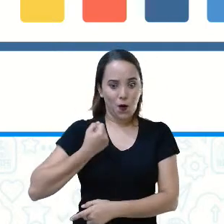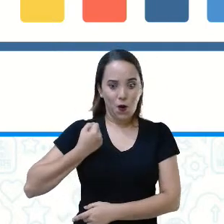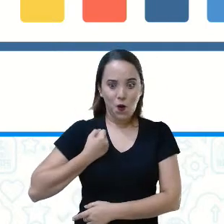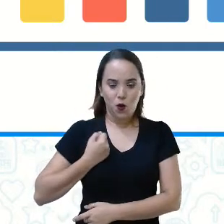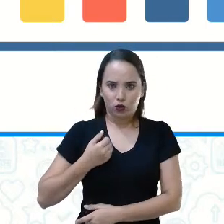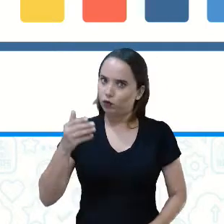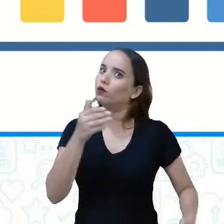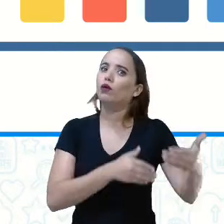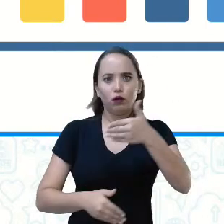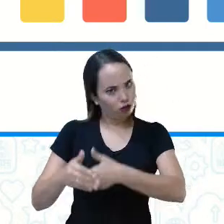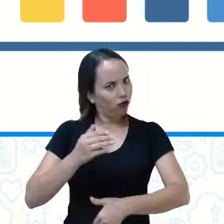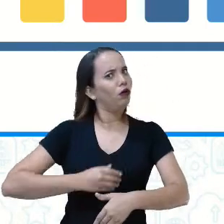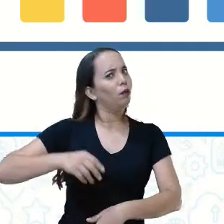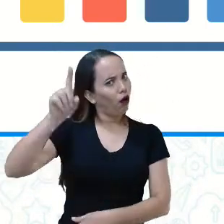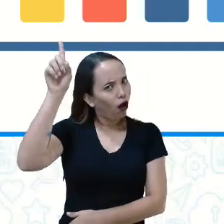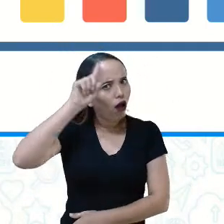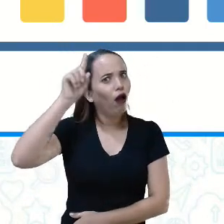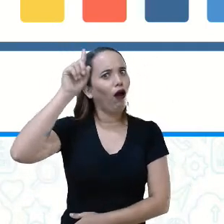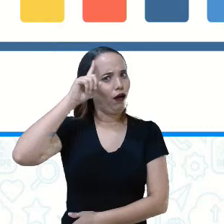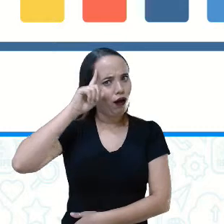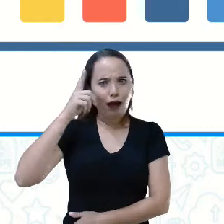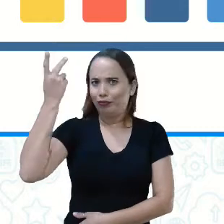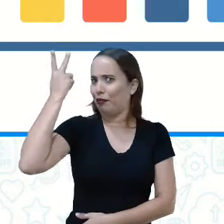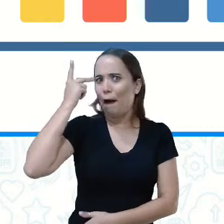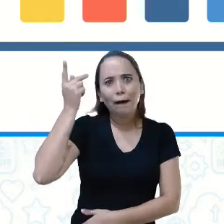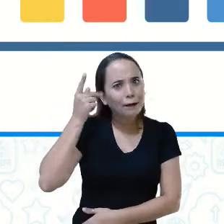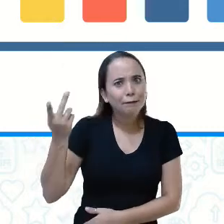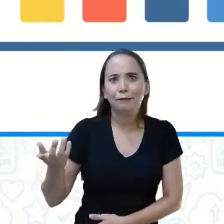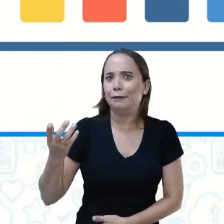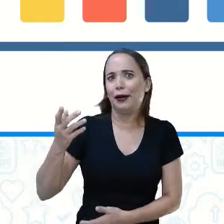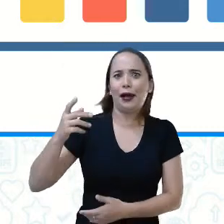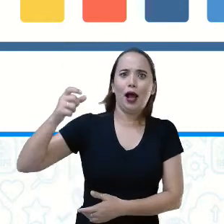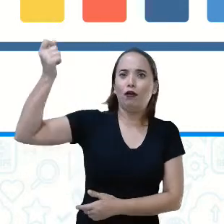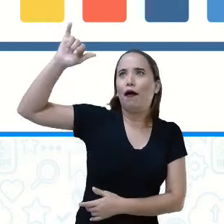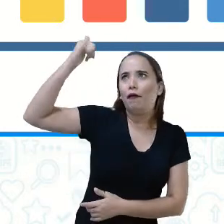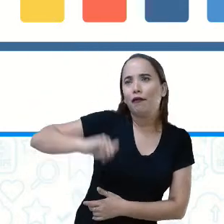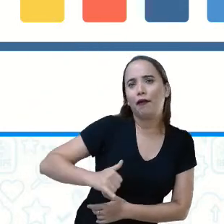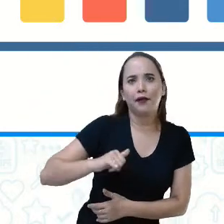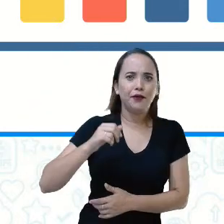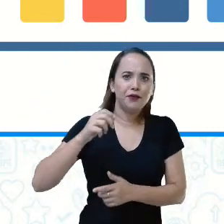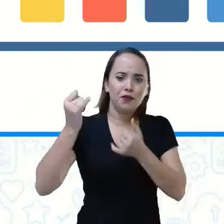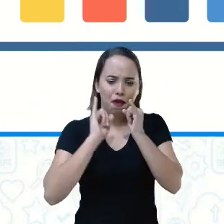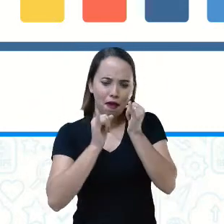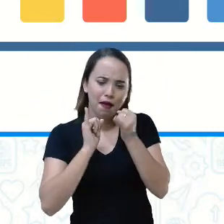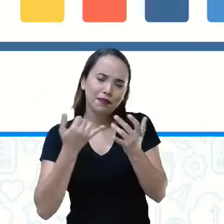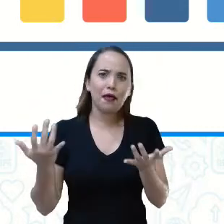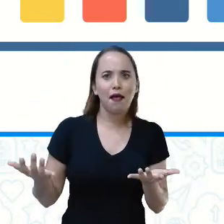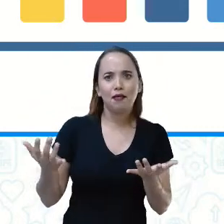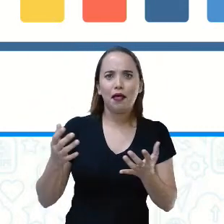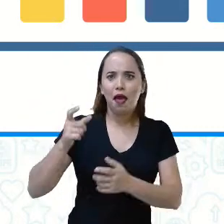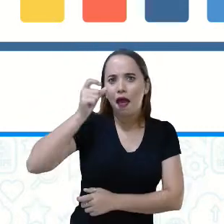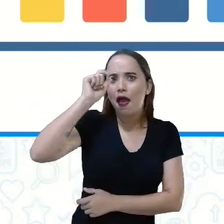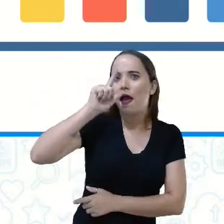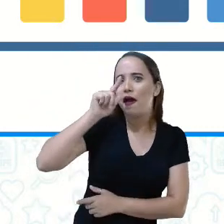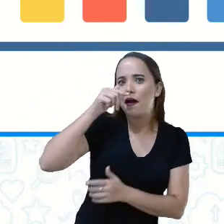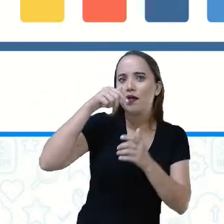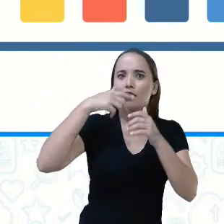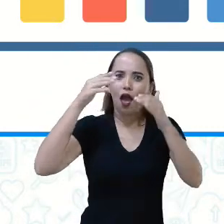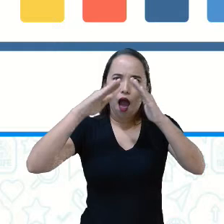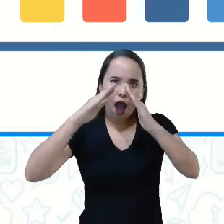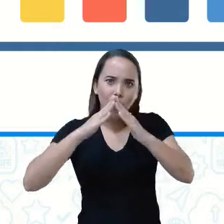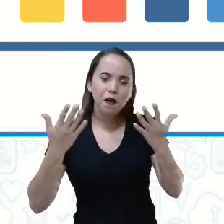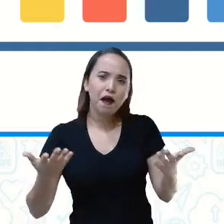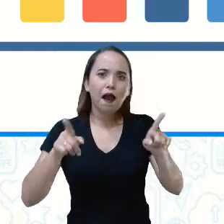do nosso cotidiano. Conta de luz, conta de energia, conta de água, acesso à internet. Quantas horas por dia você acessa a